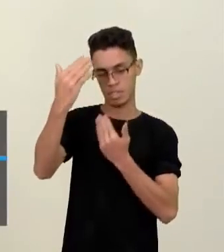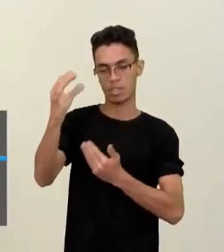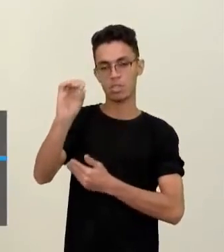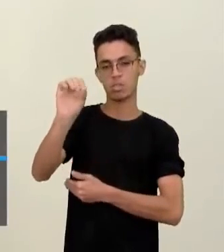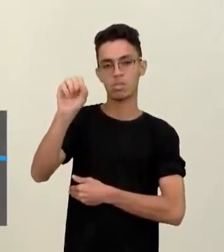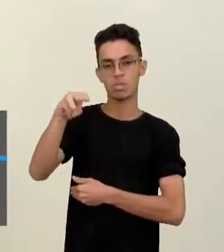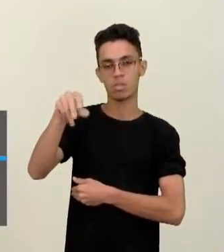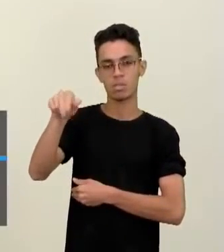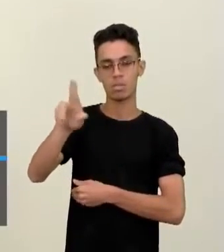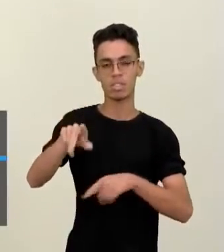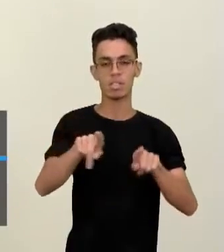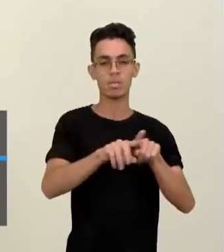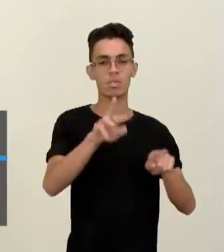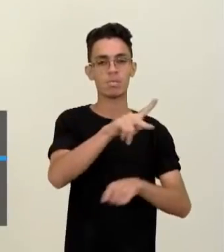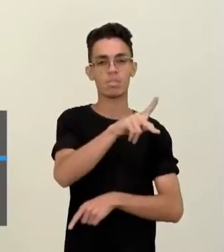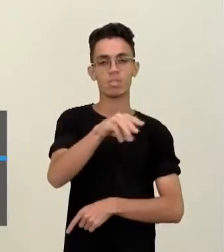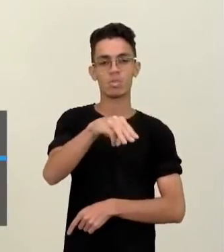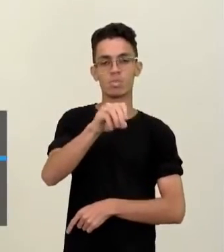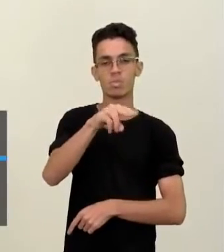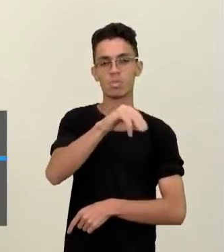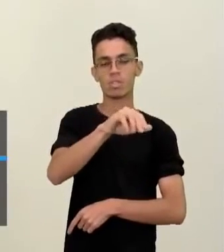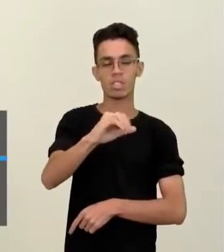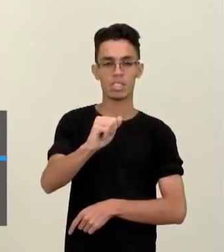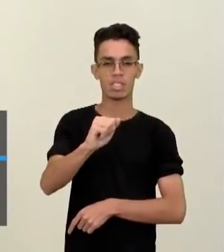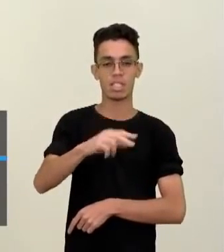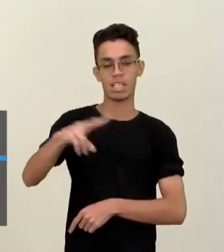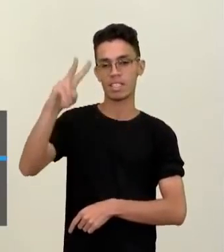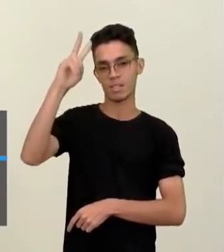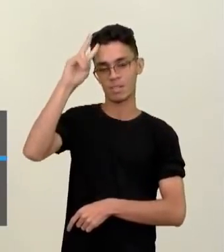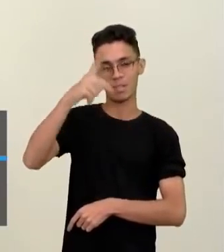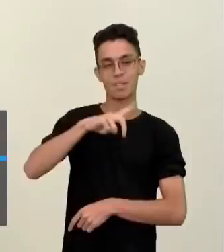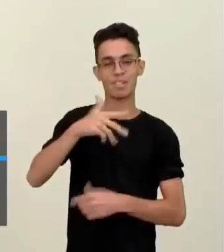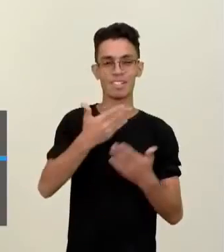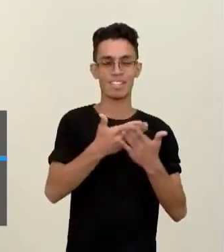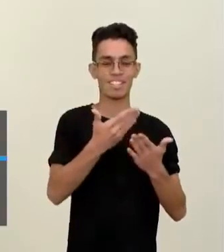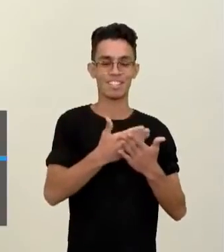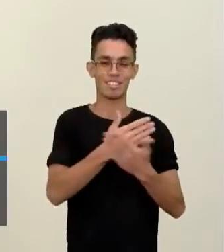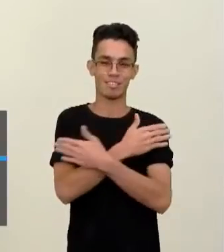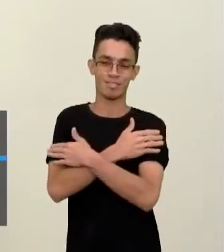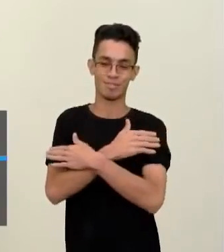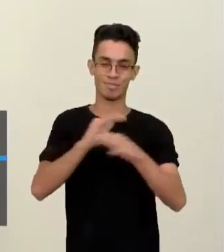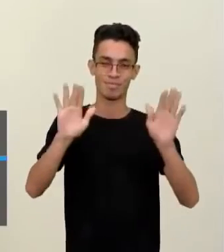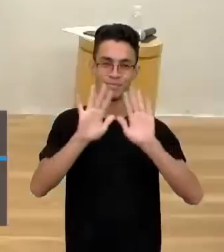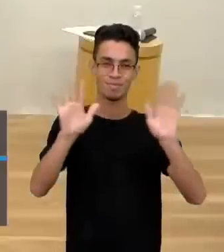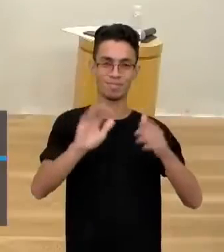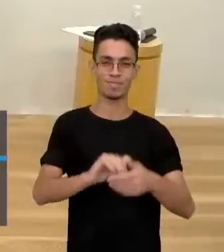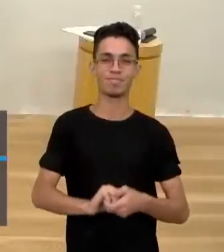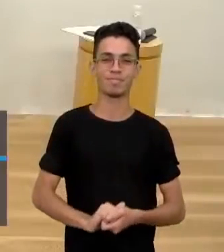muito obrigado. Professora Mônica, segunda-feira não tem aula, tá bom? Valeu, Vivi, abraço, tchau.